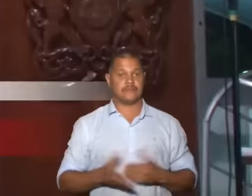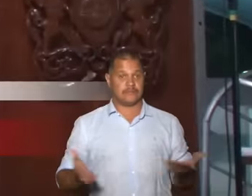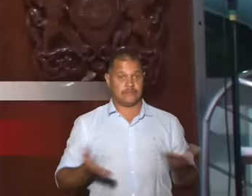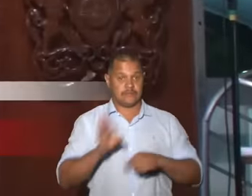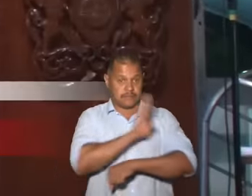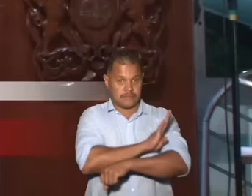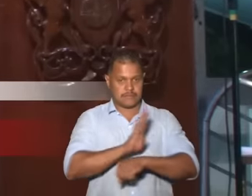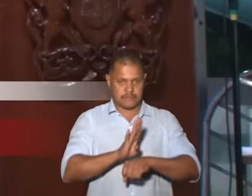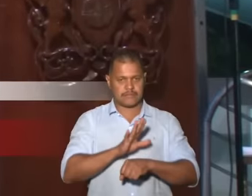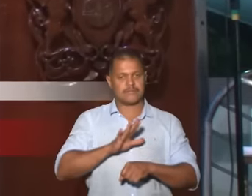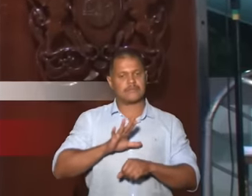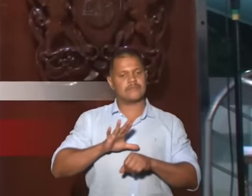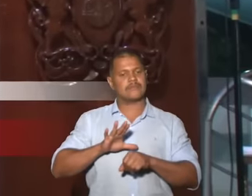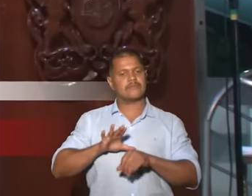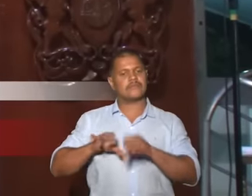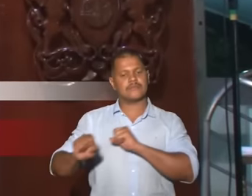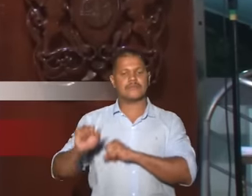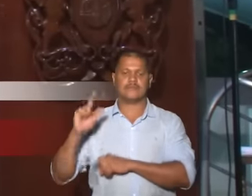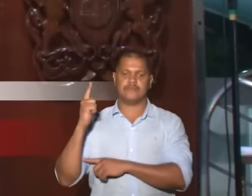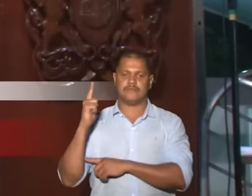Bacharéis em Geografia,